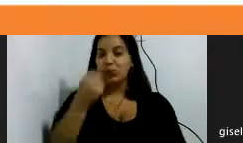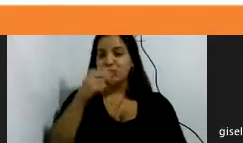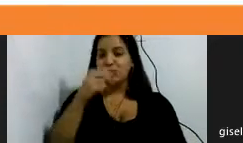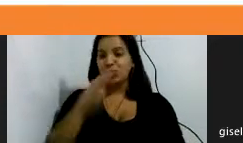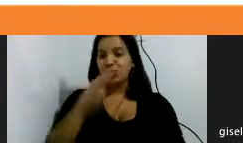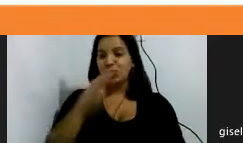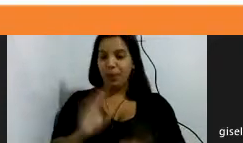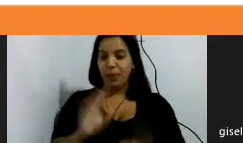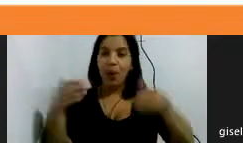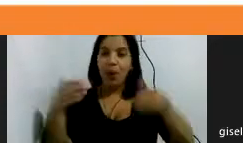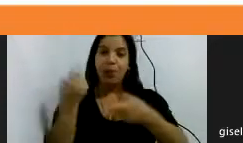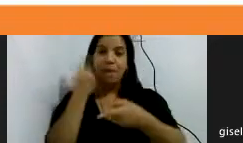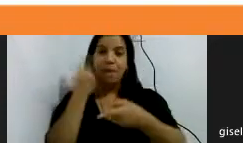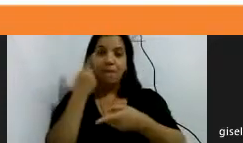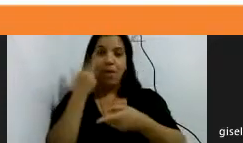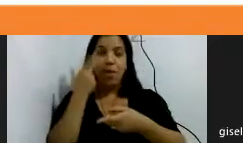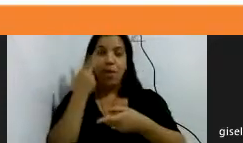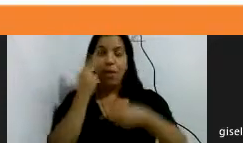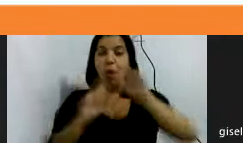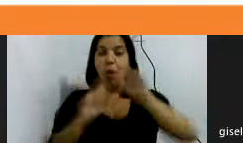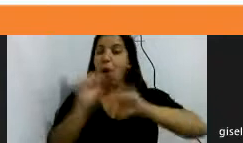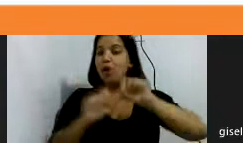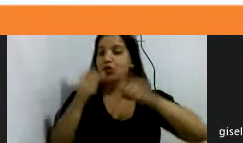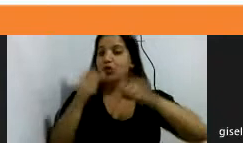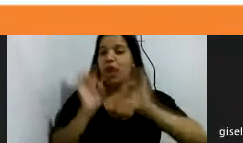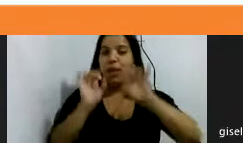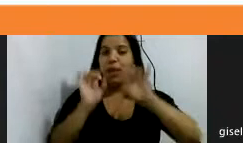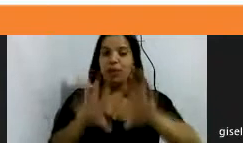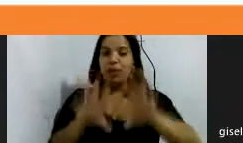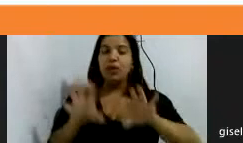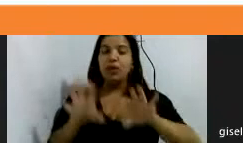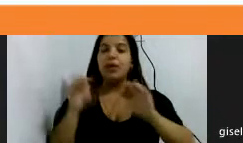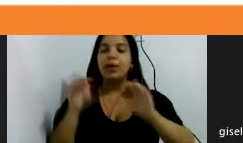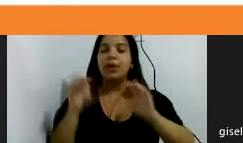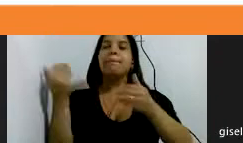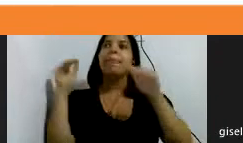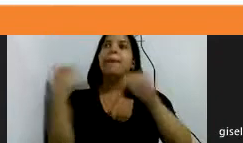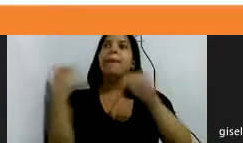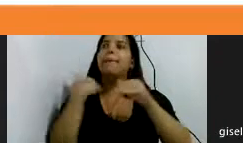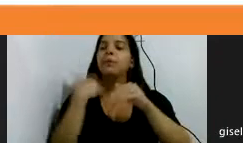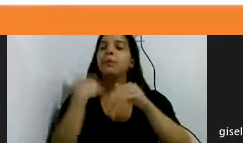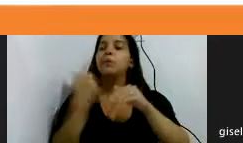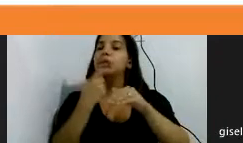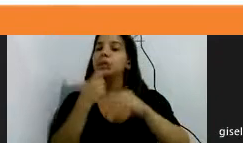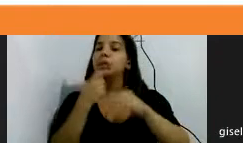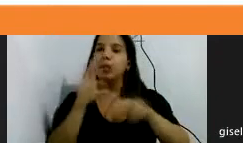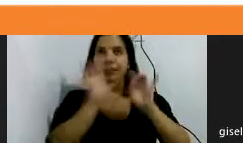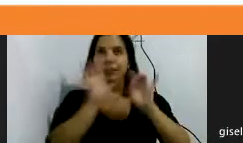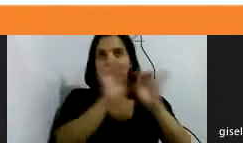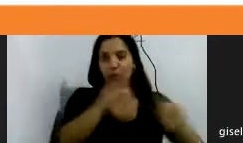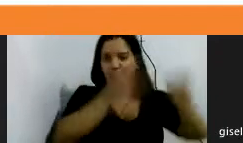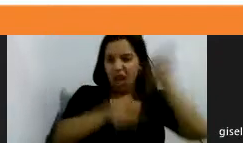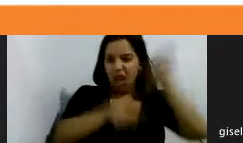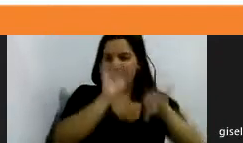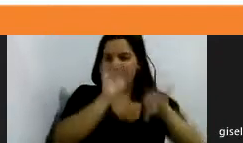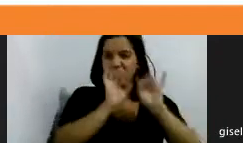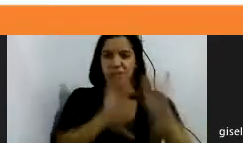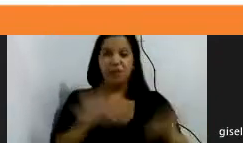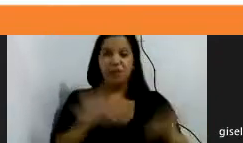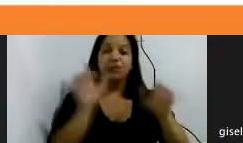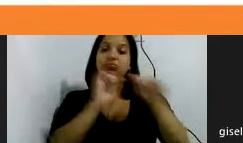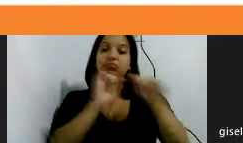gente vê mais em laboratórios que são bancos de sangue. Então, laboratório de análises clínicas mesmo vai